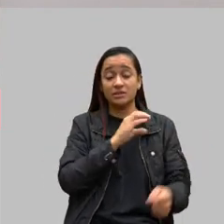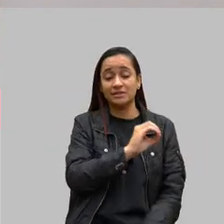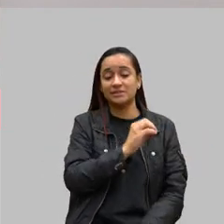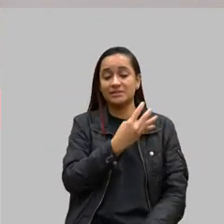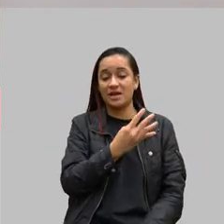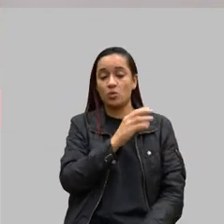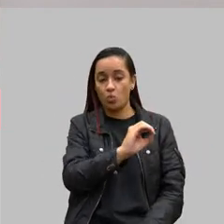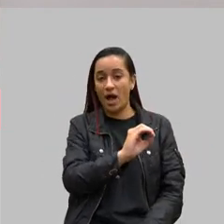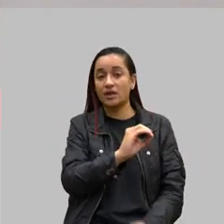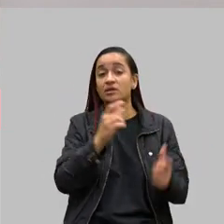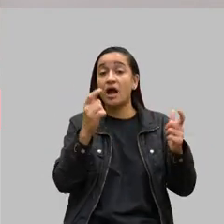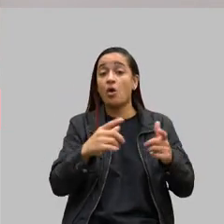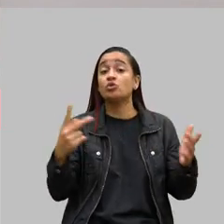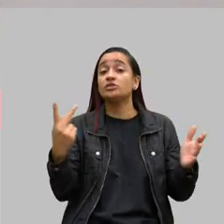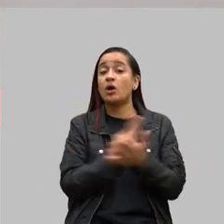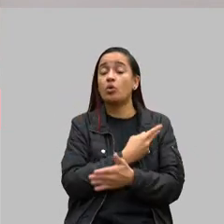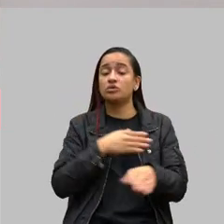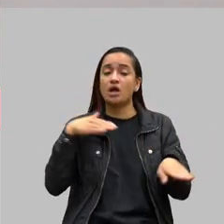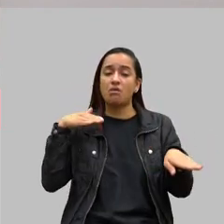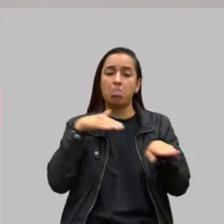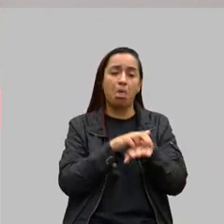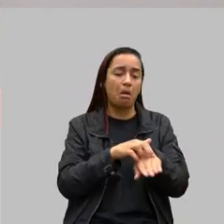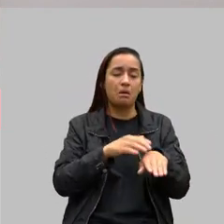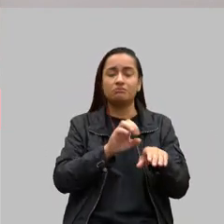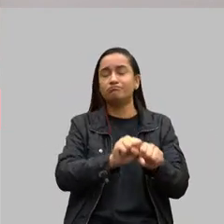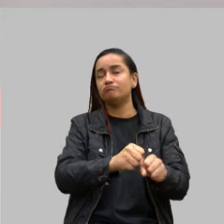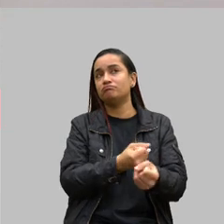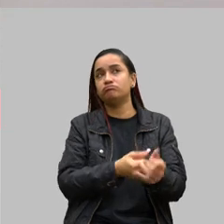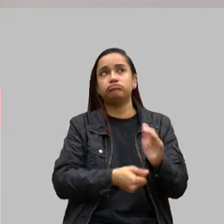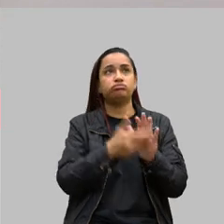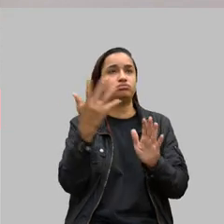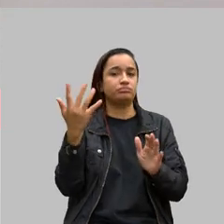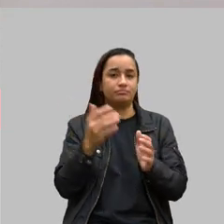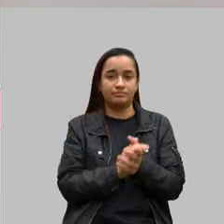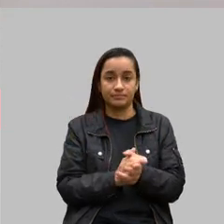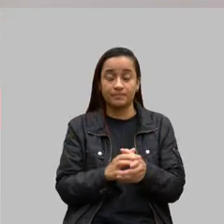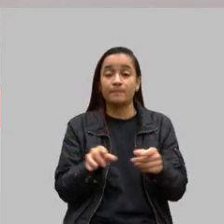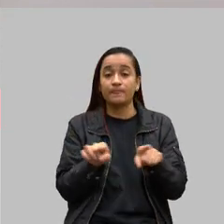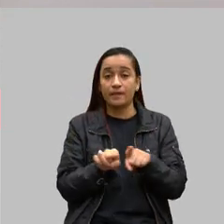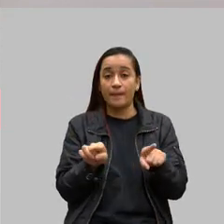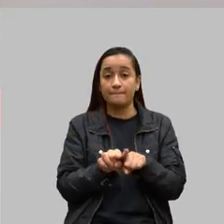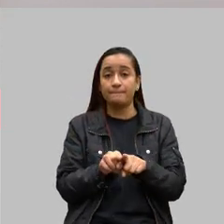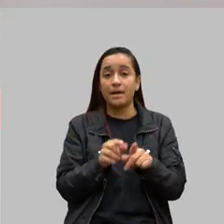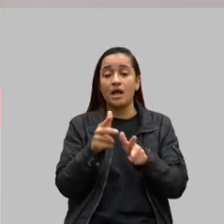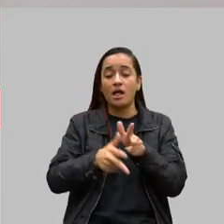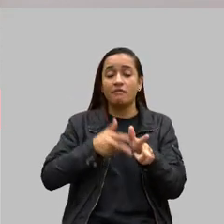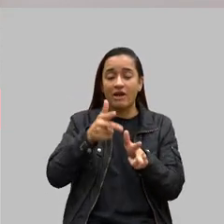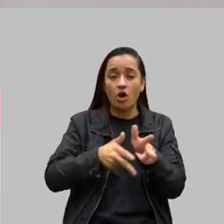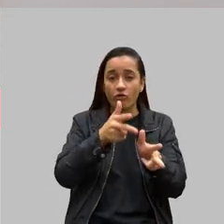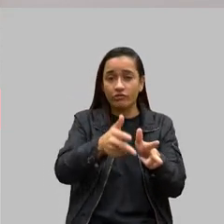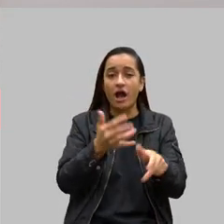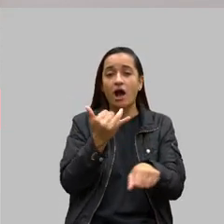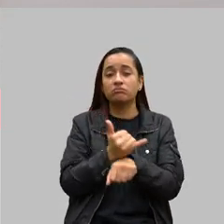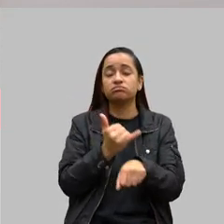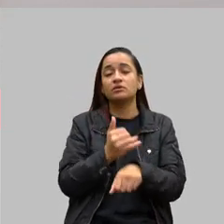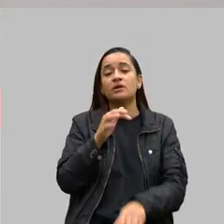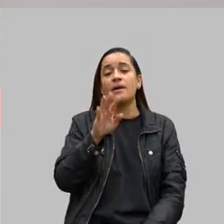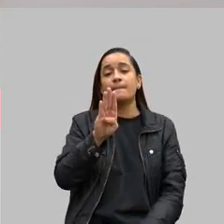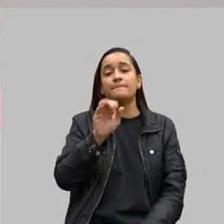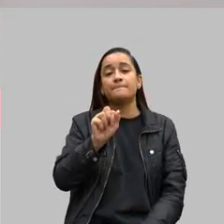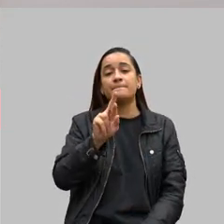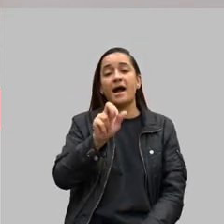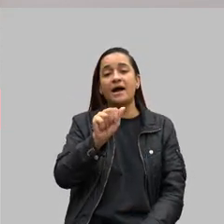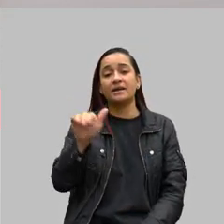acidente eh na estrada temos o terminal Ferroviário agora de Barão de Cocais e que tava vendo